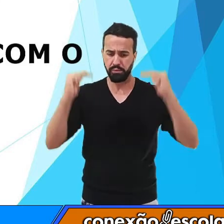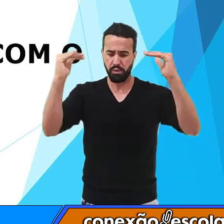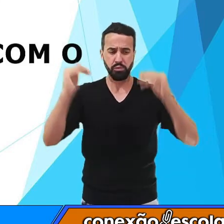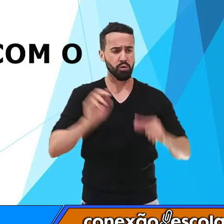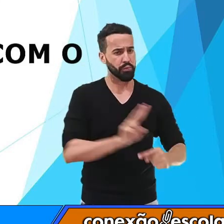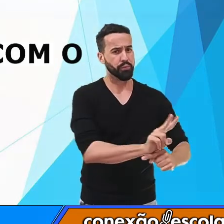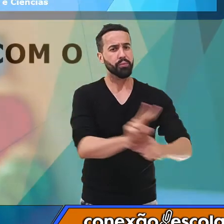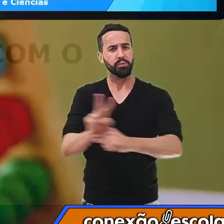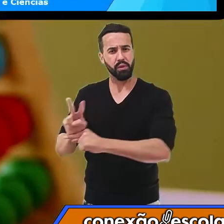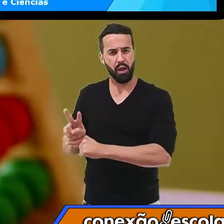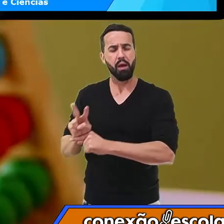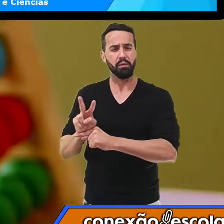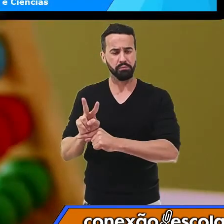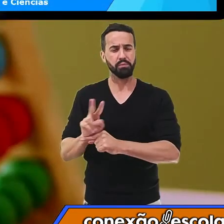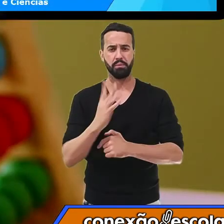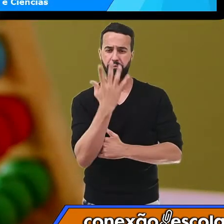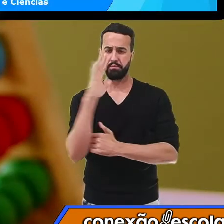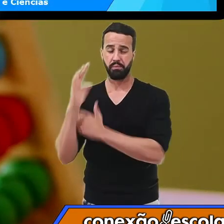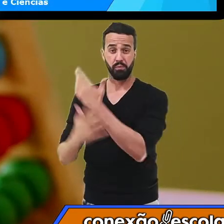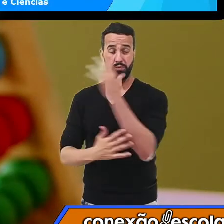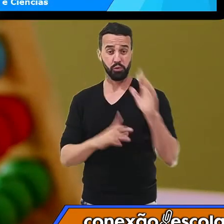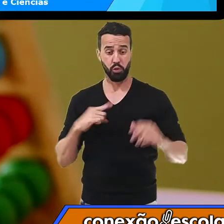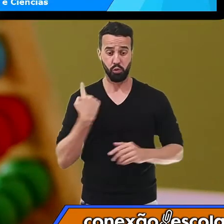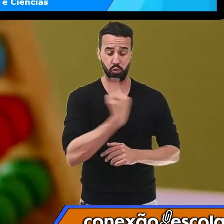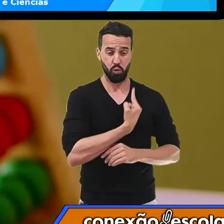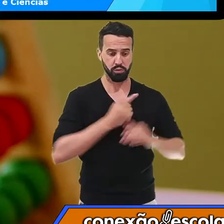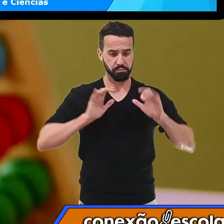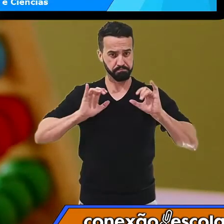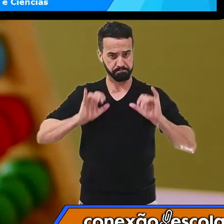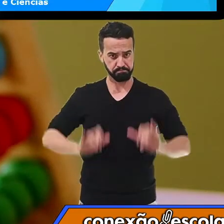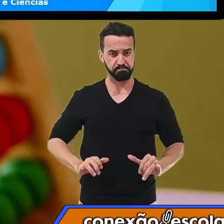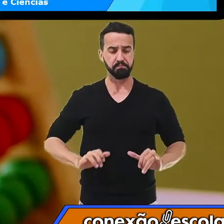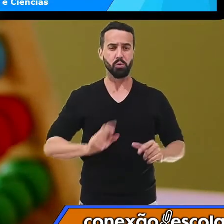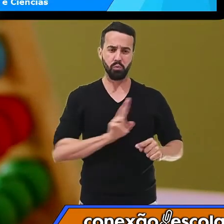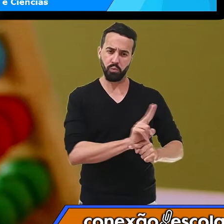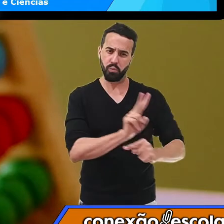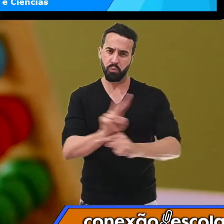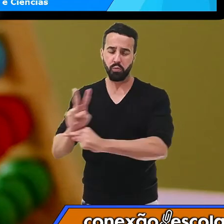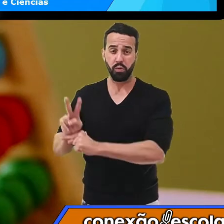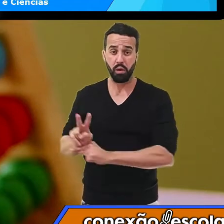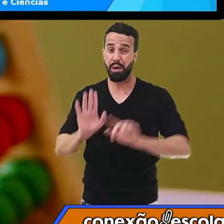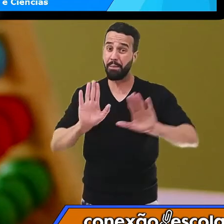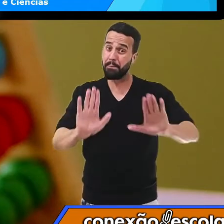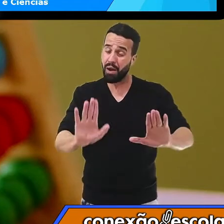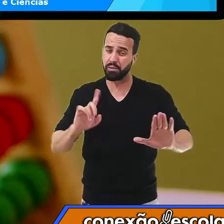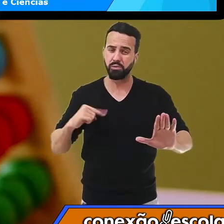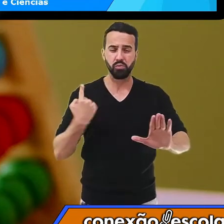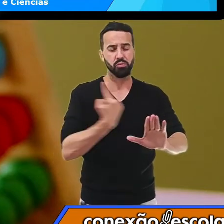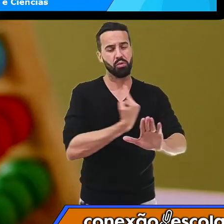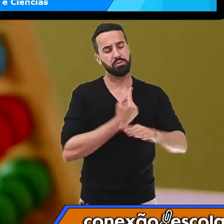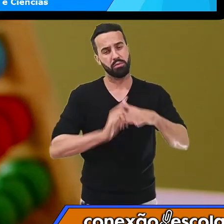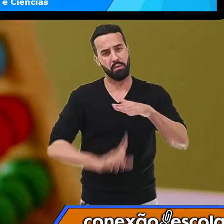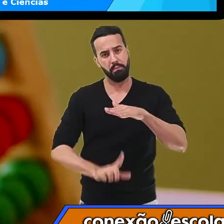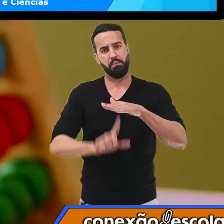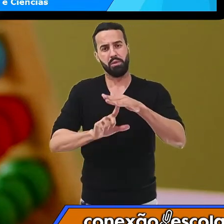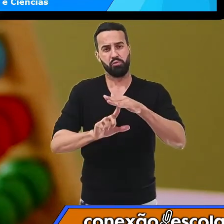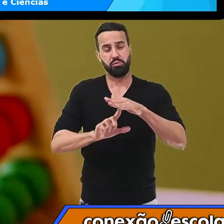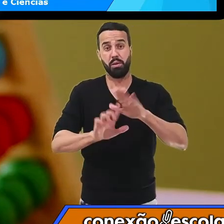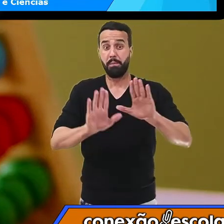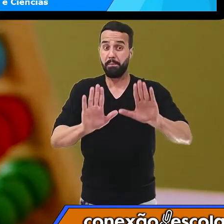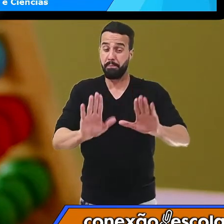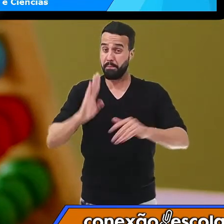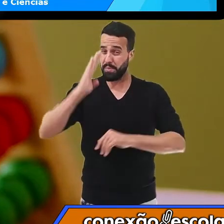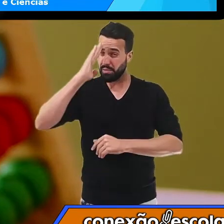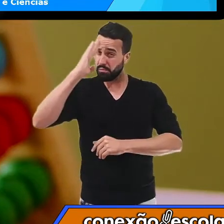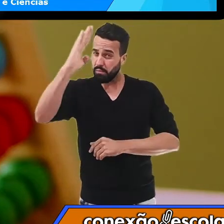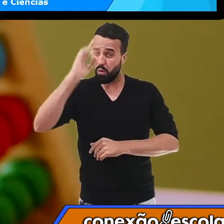ambiente. Nós, cidadãos, podemos colaborar, mas nós temos nossas limitações quanto às nossas ações. As